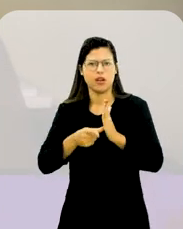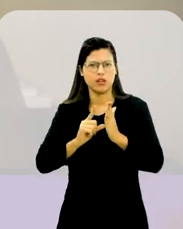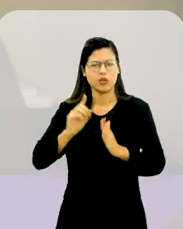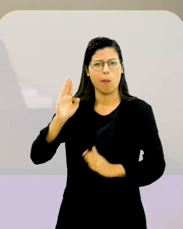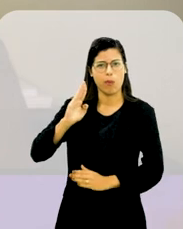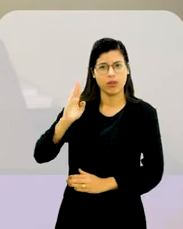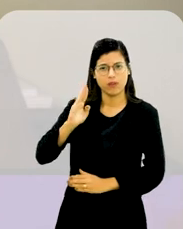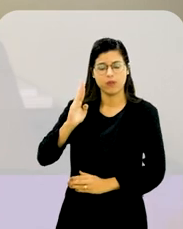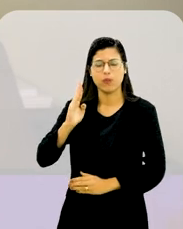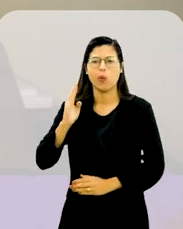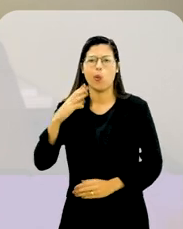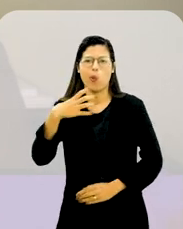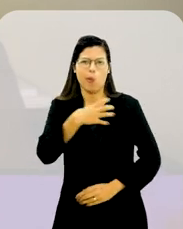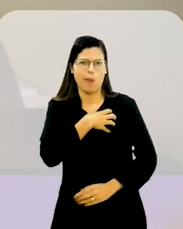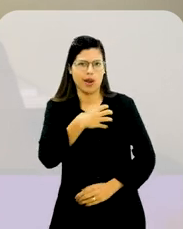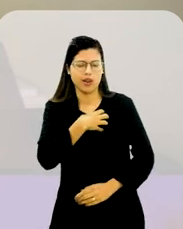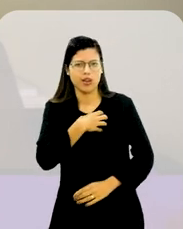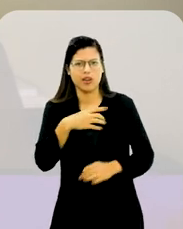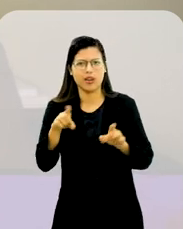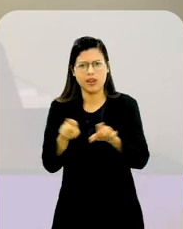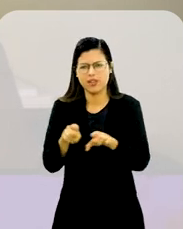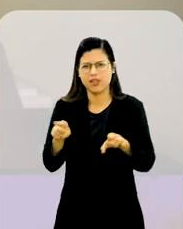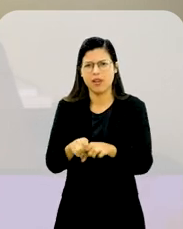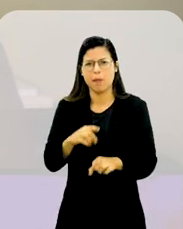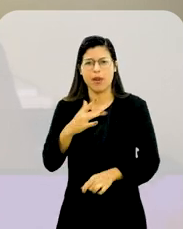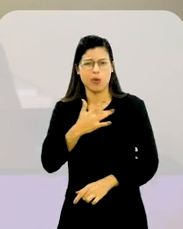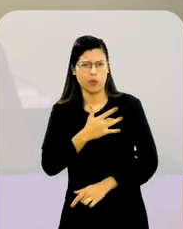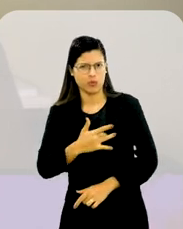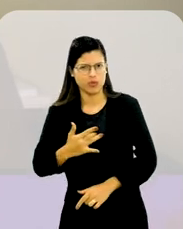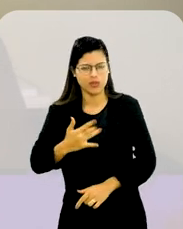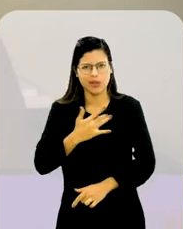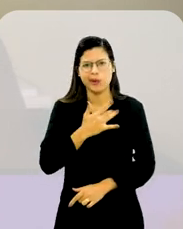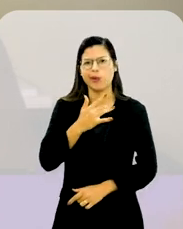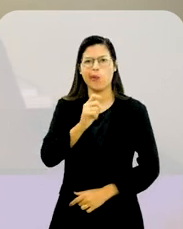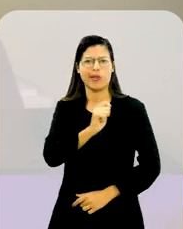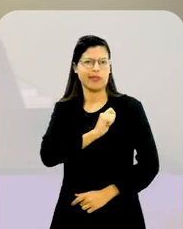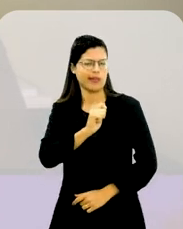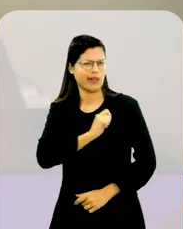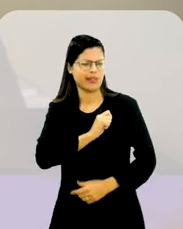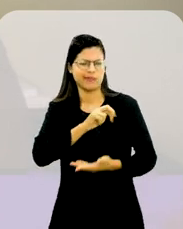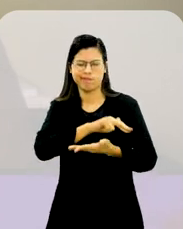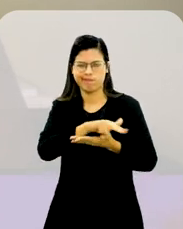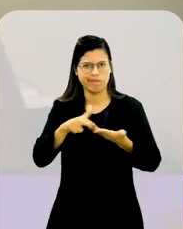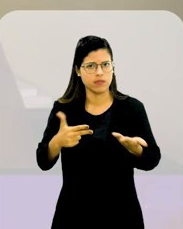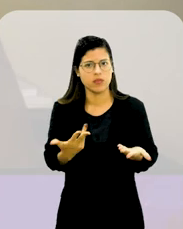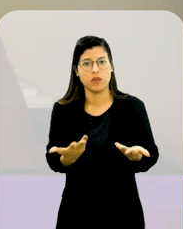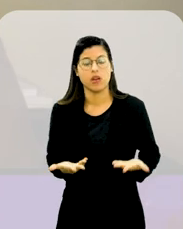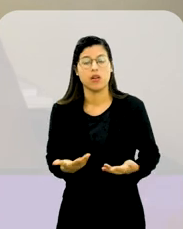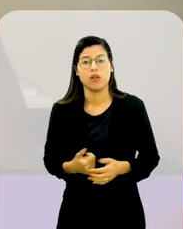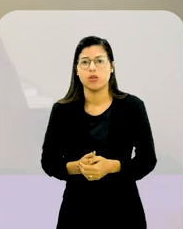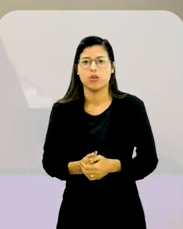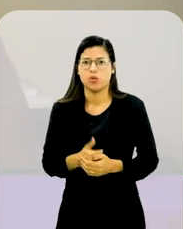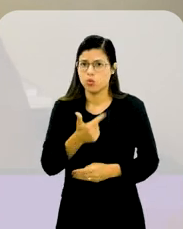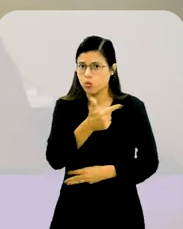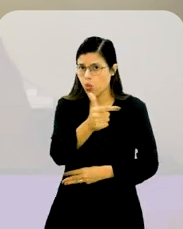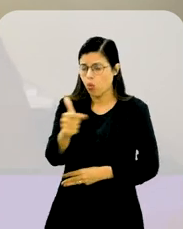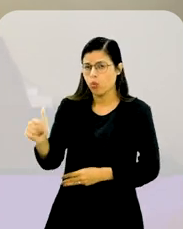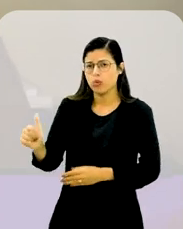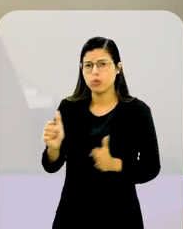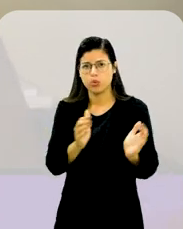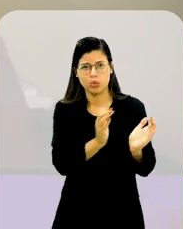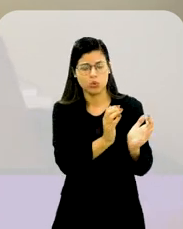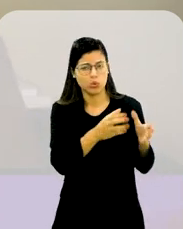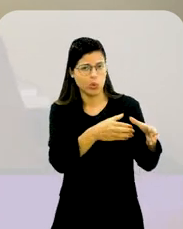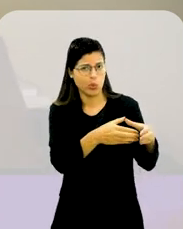primeiro bloco Botafogo Bahia tem o Curitiba também tem um cruzeiro tem o Atlético Mineiro então assim já há outros